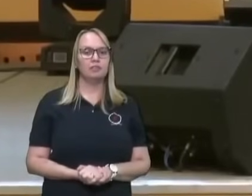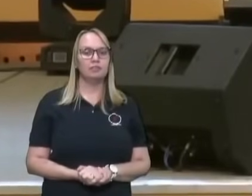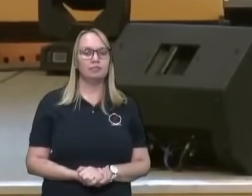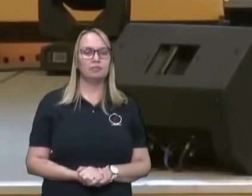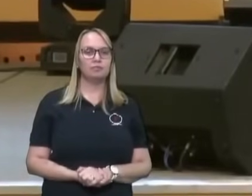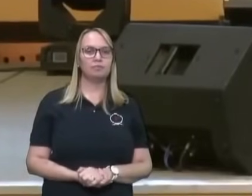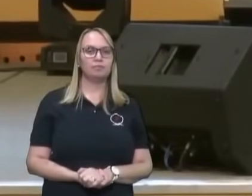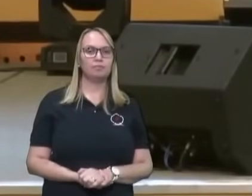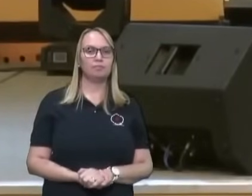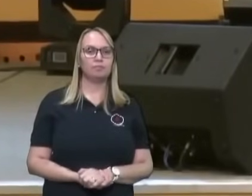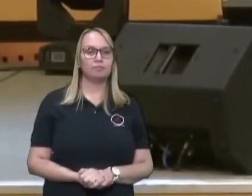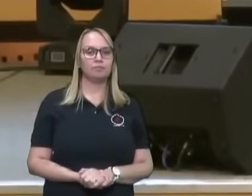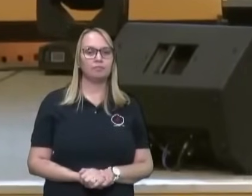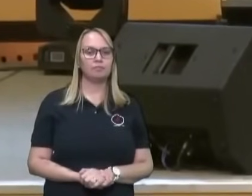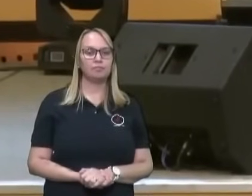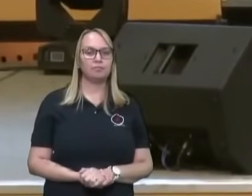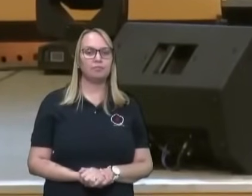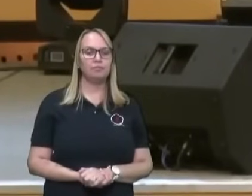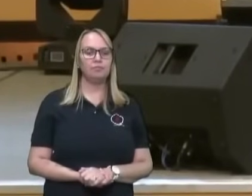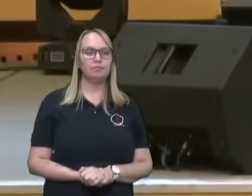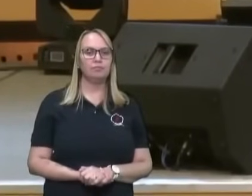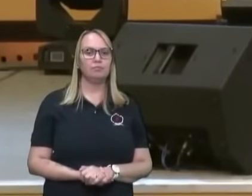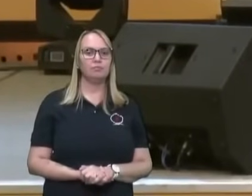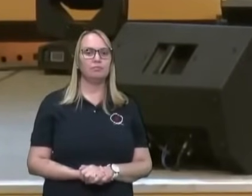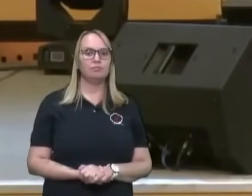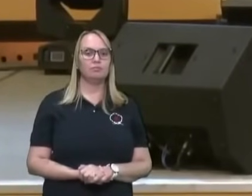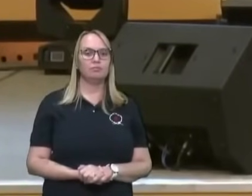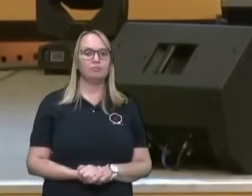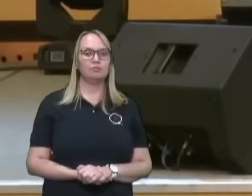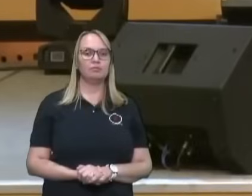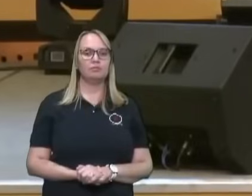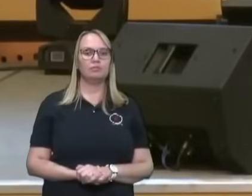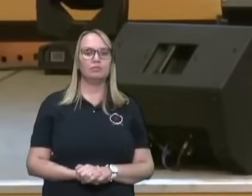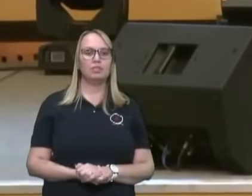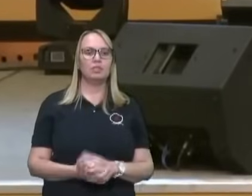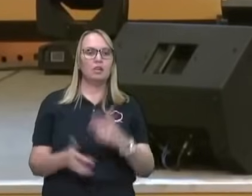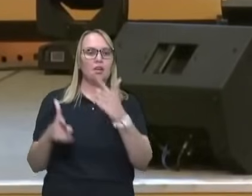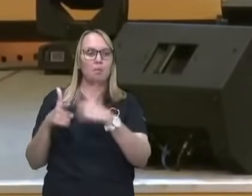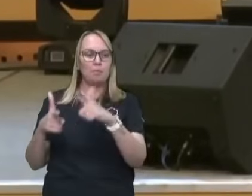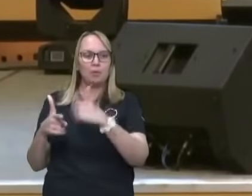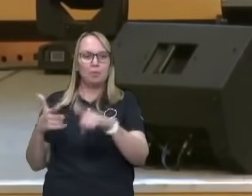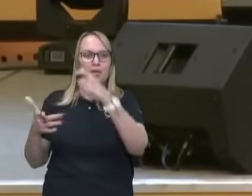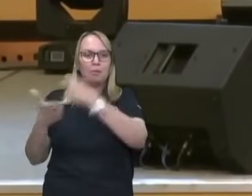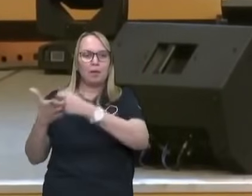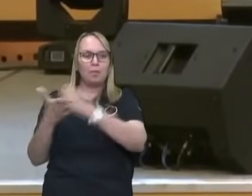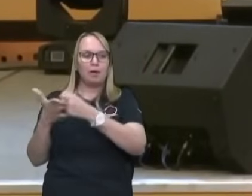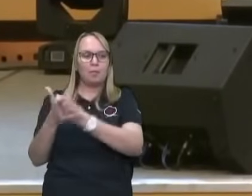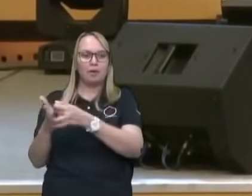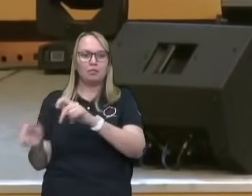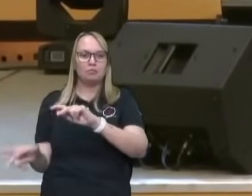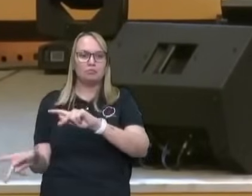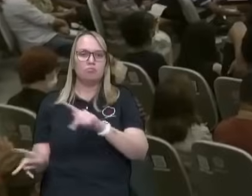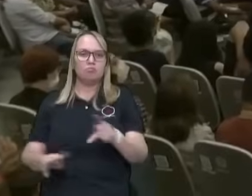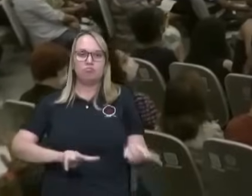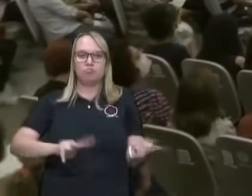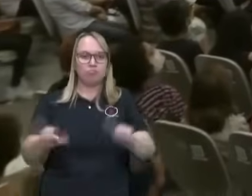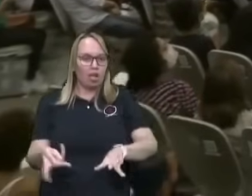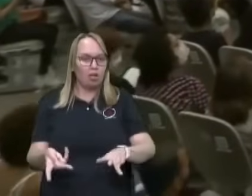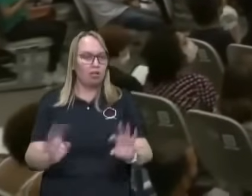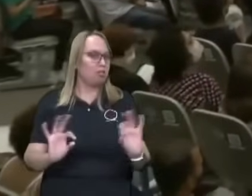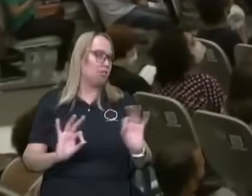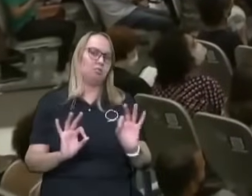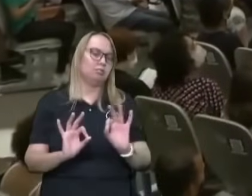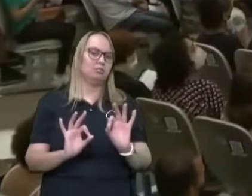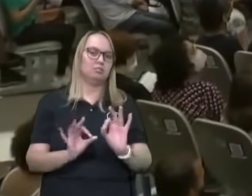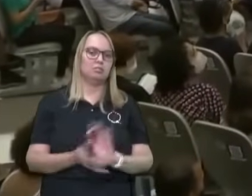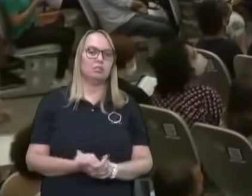não transfere lutas e adversidades. Olha o que, é que diz o texto. No ano da sequidão, você não